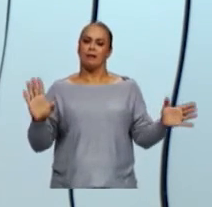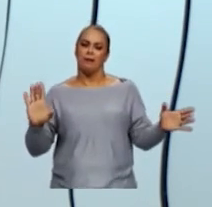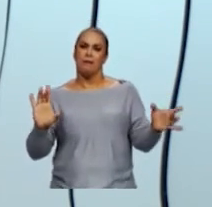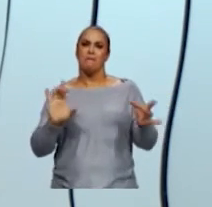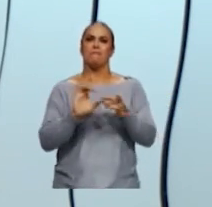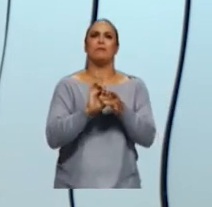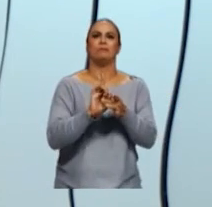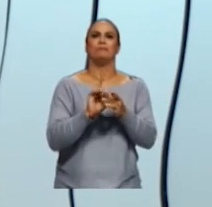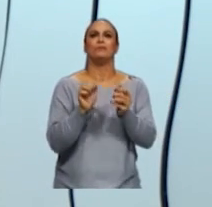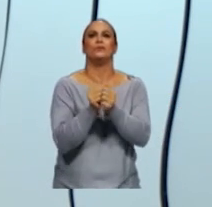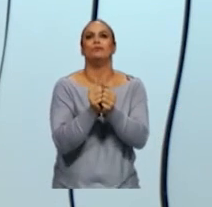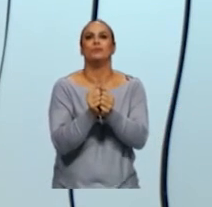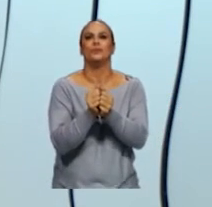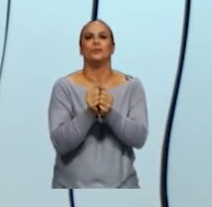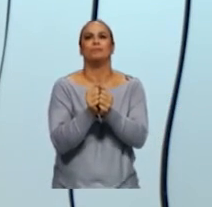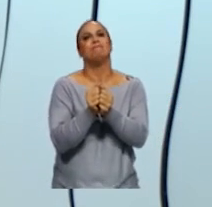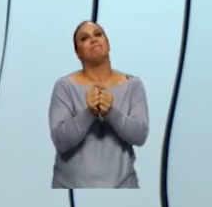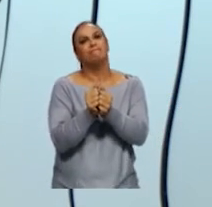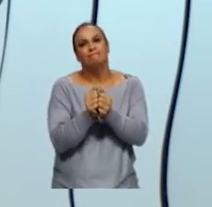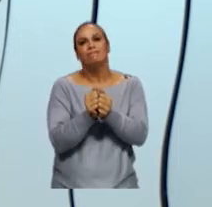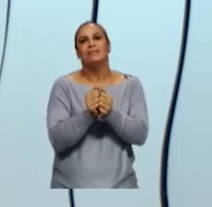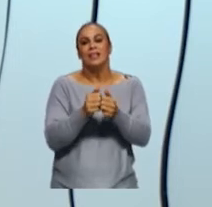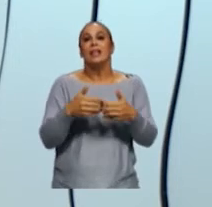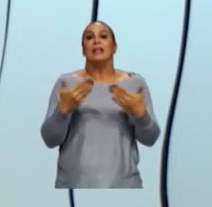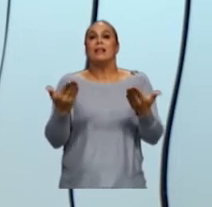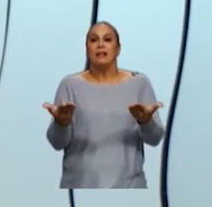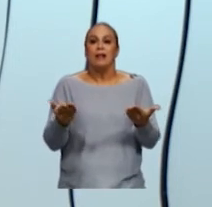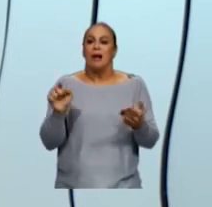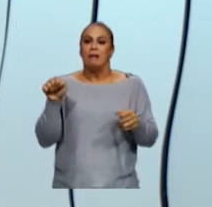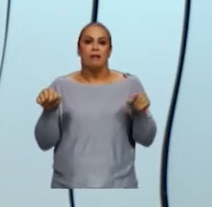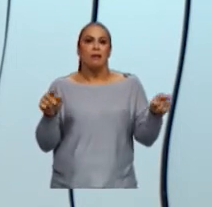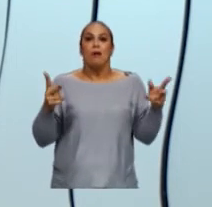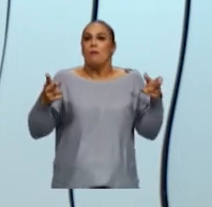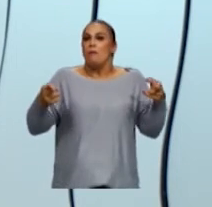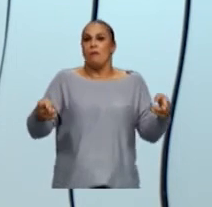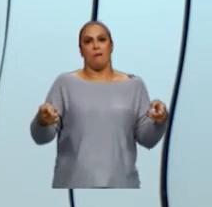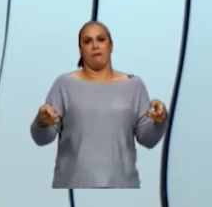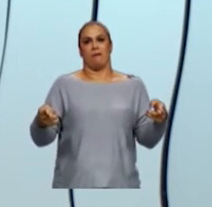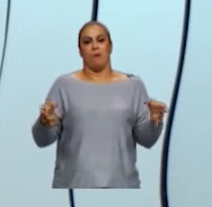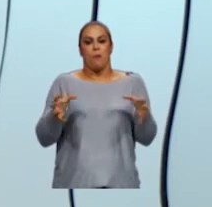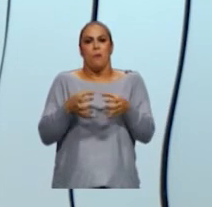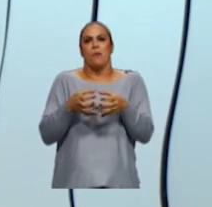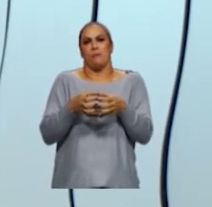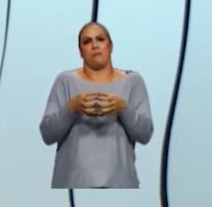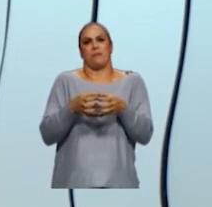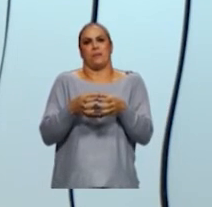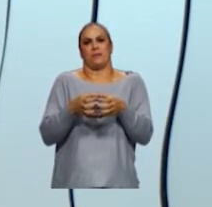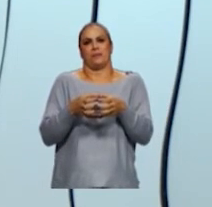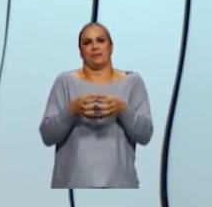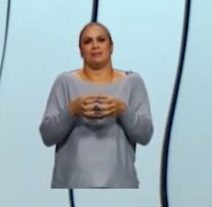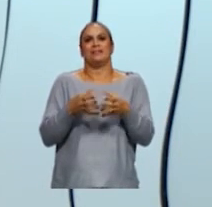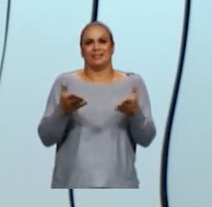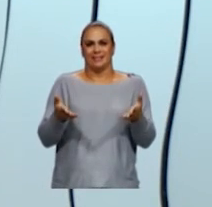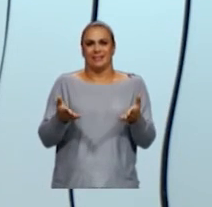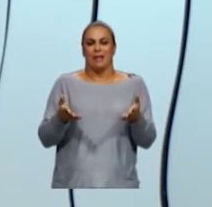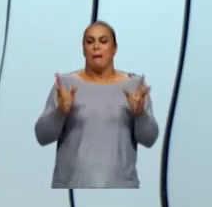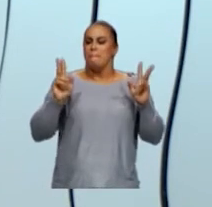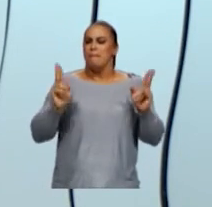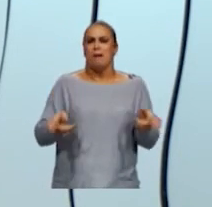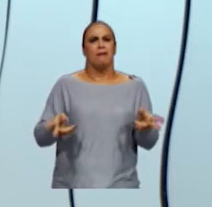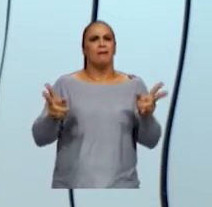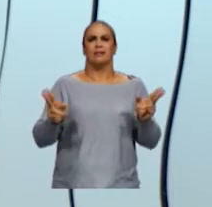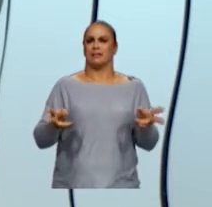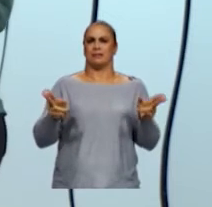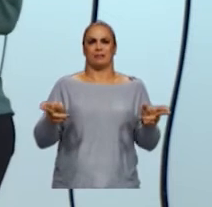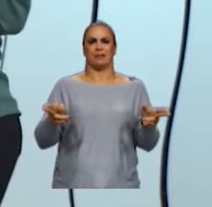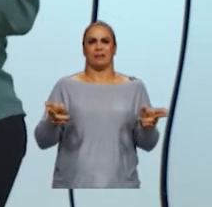Os nomes permanecem, a gente está consumindo o produto de um mesmo grupo, né? De uma mesma empresa onde essa